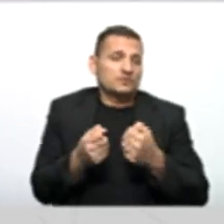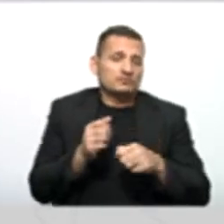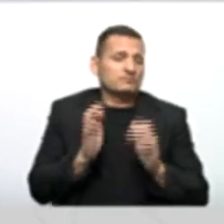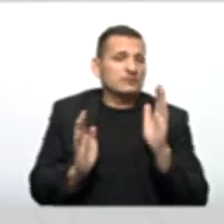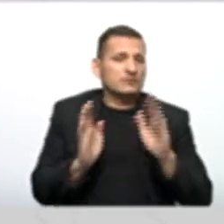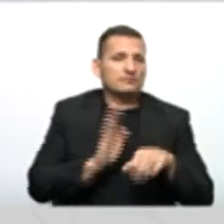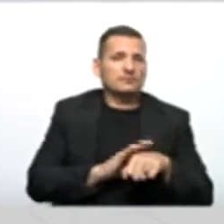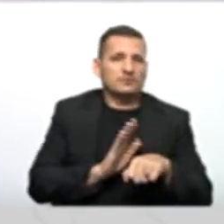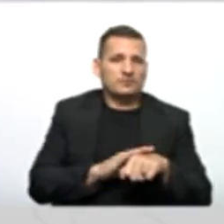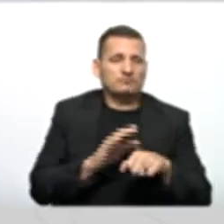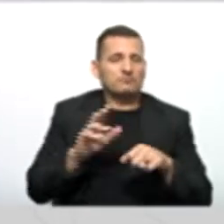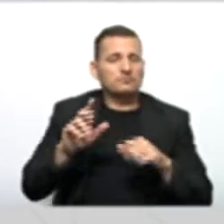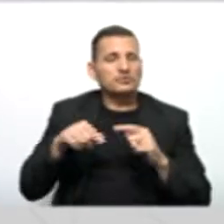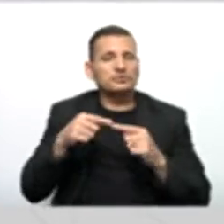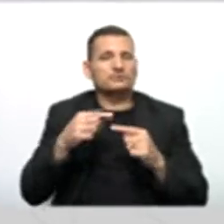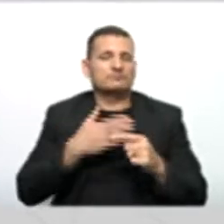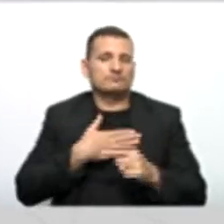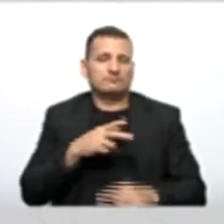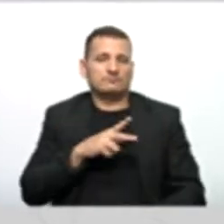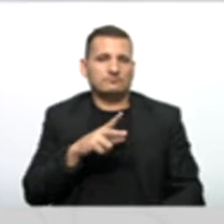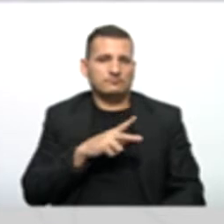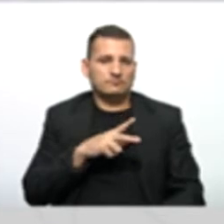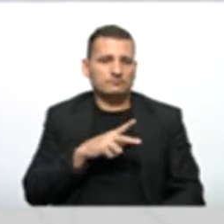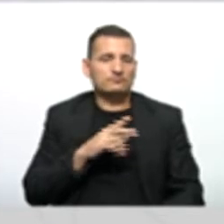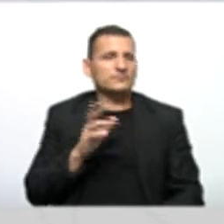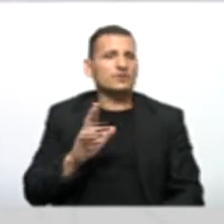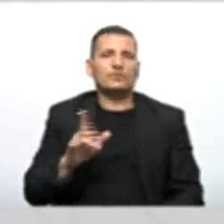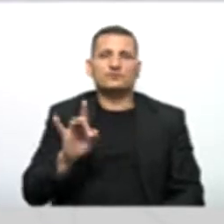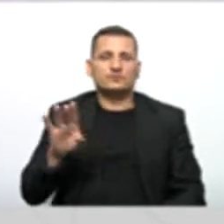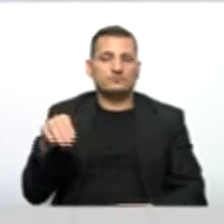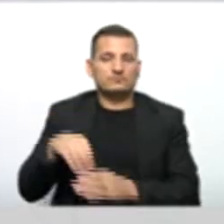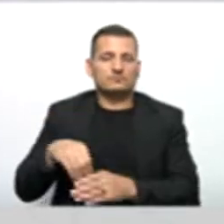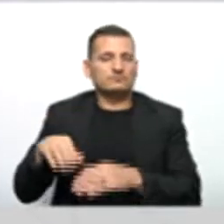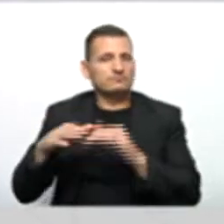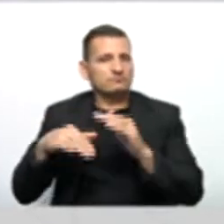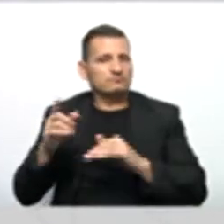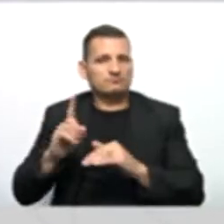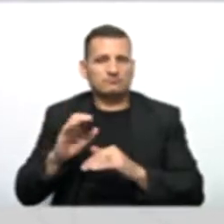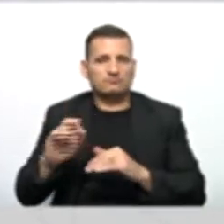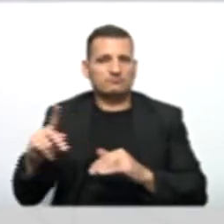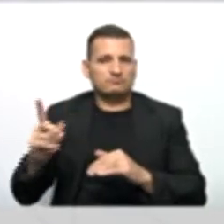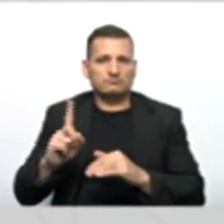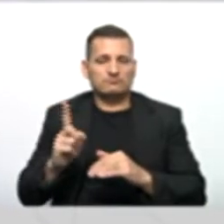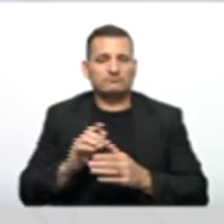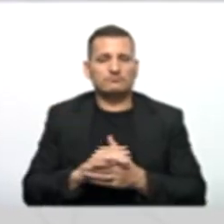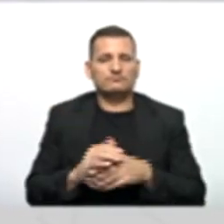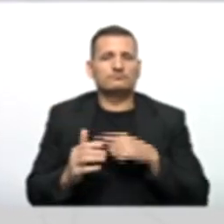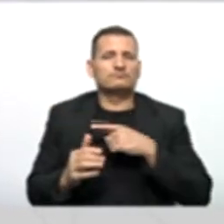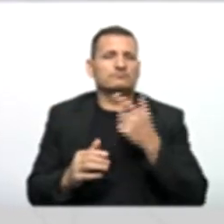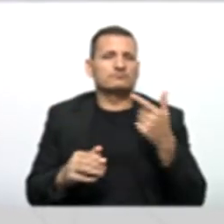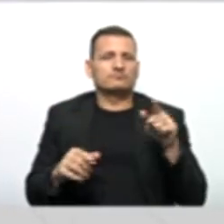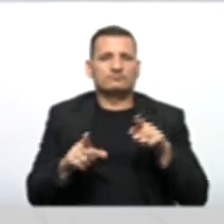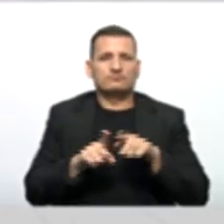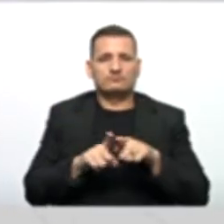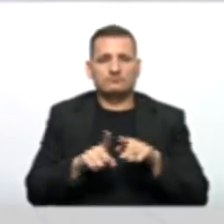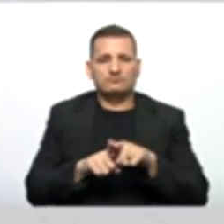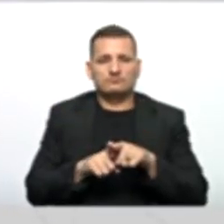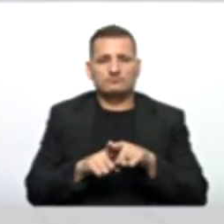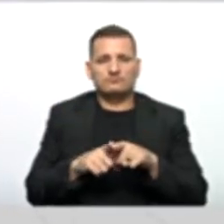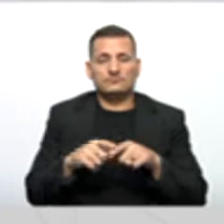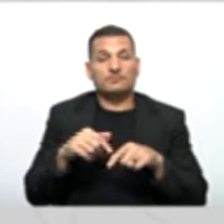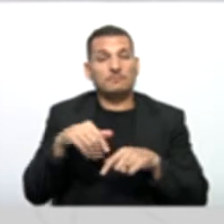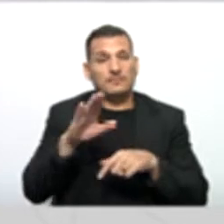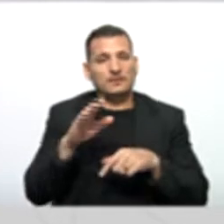né? Um objetivo pessoal, não só dentro aí do âmbito profissional ou dentro das cooperativas. Existe uma outra denominação aqui, que ela é um pouco